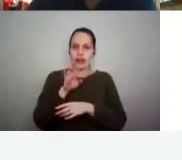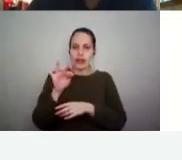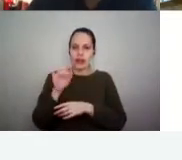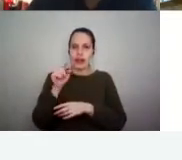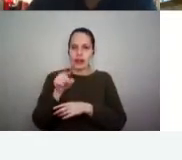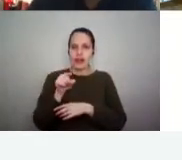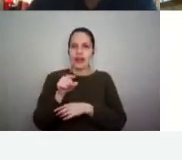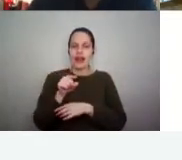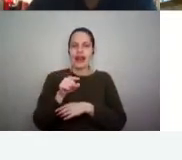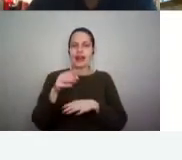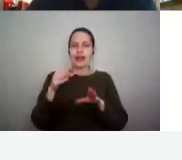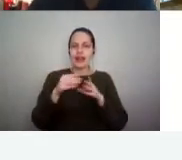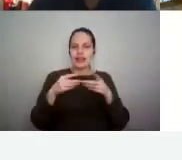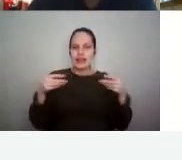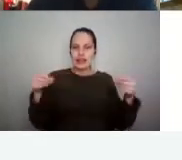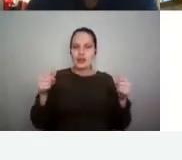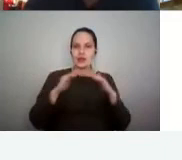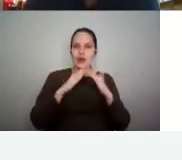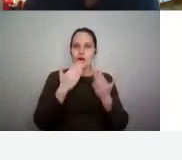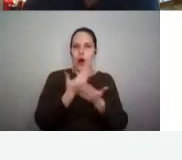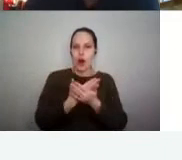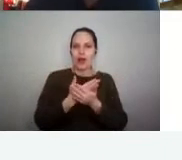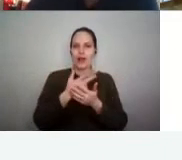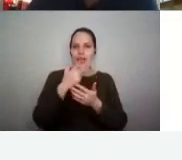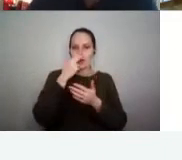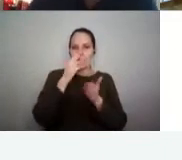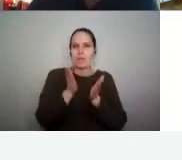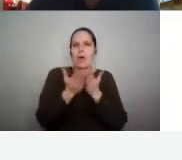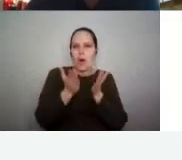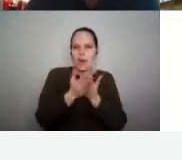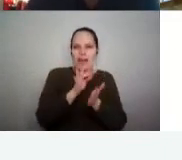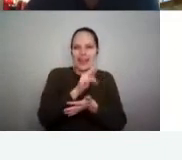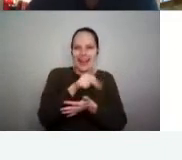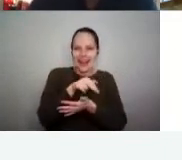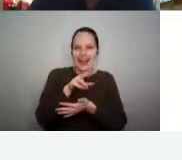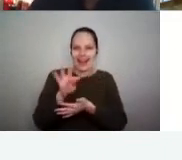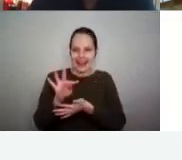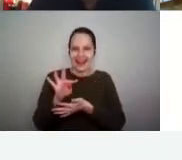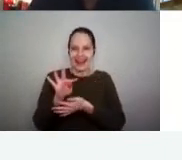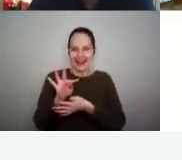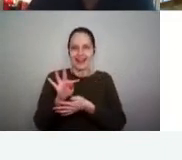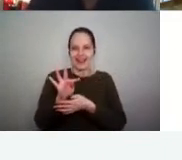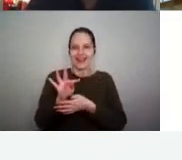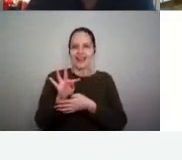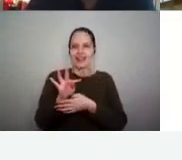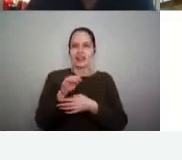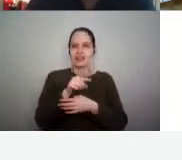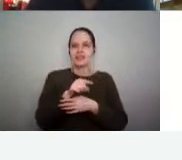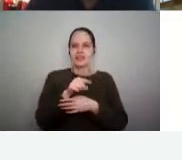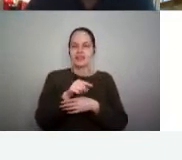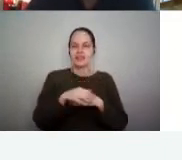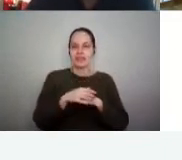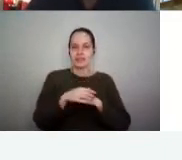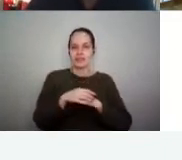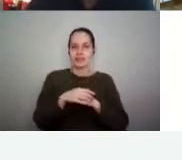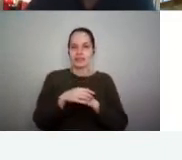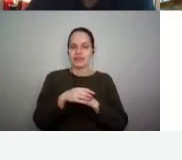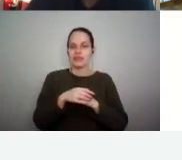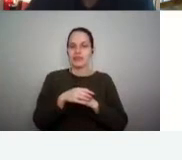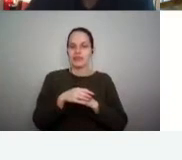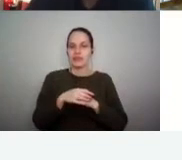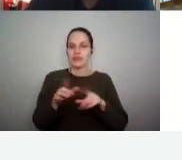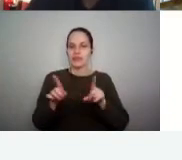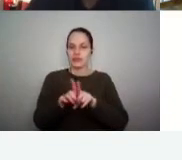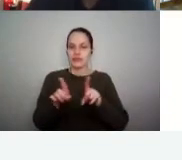Tecido de escola de samba pobre, conhecido como TNT, né? Jaleco, são mangas de jaleco, e o helicóptero